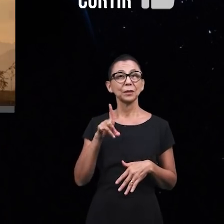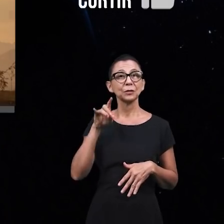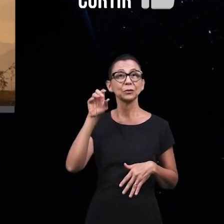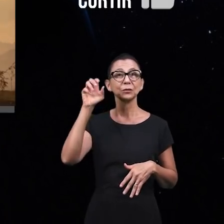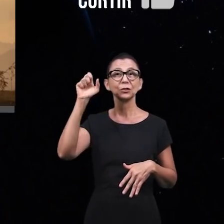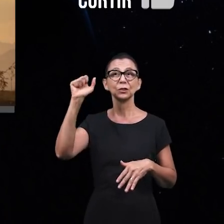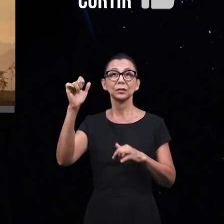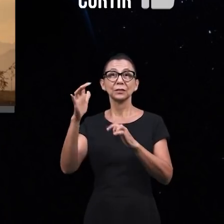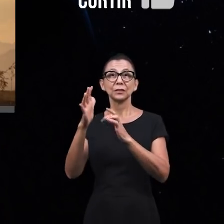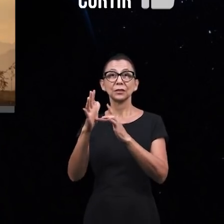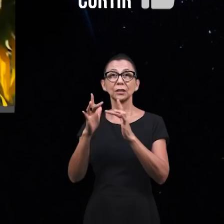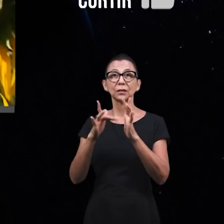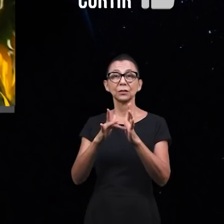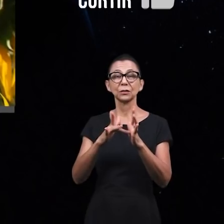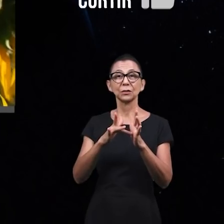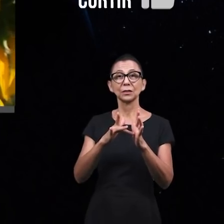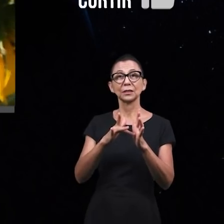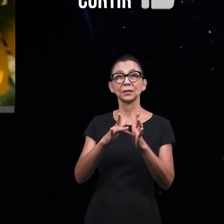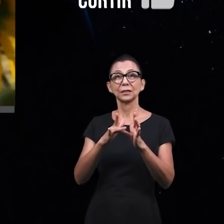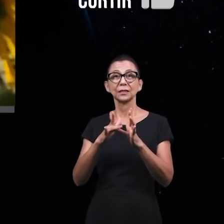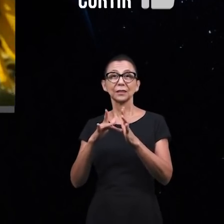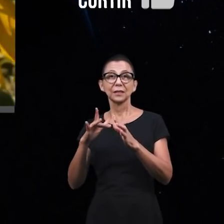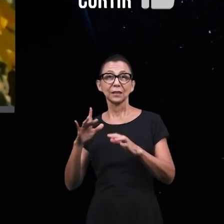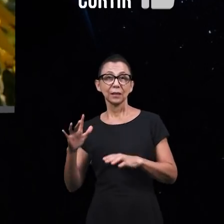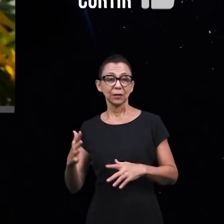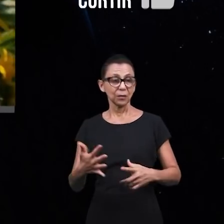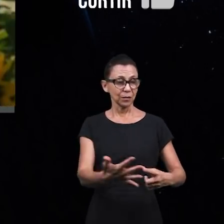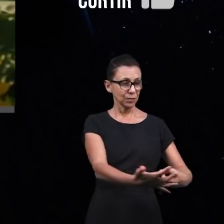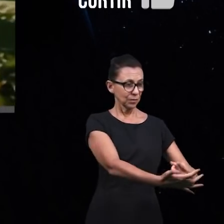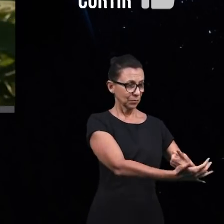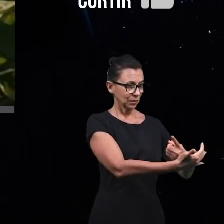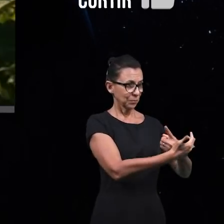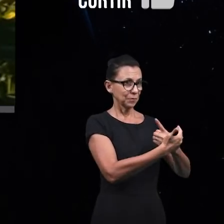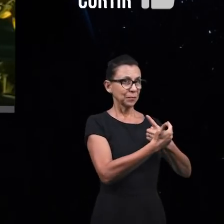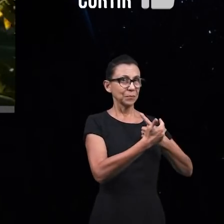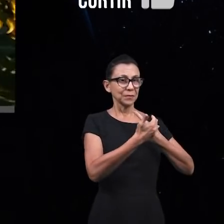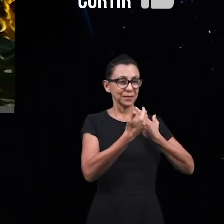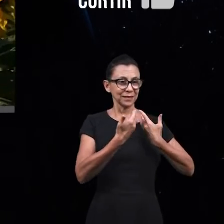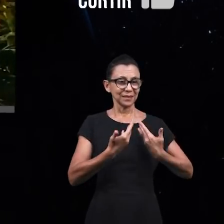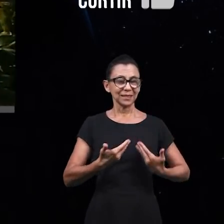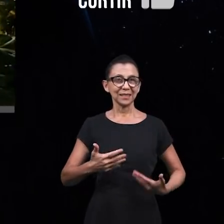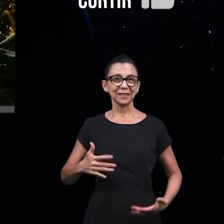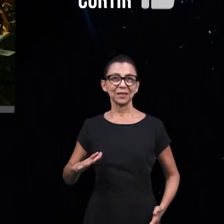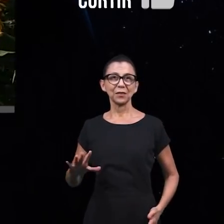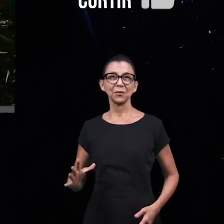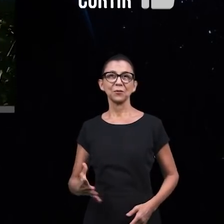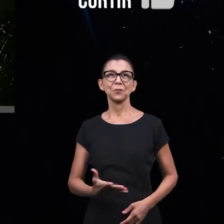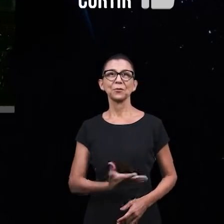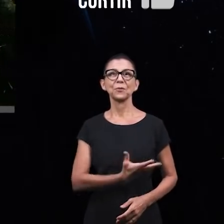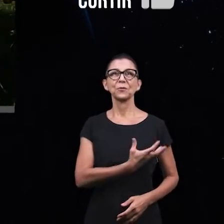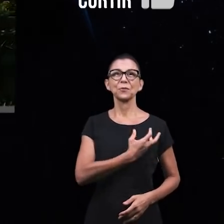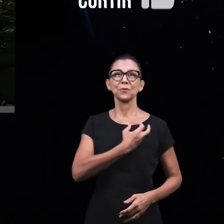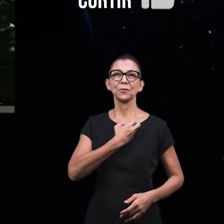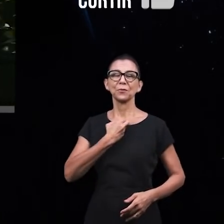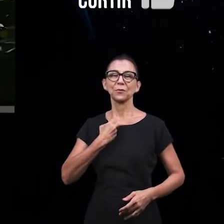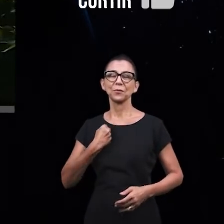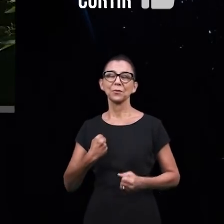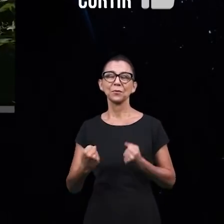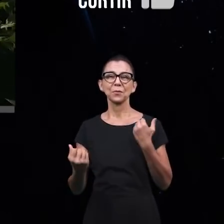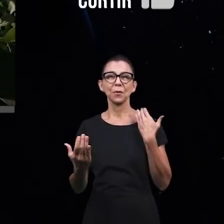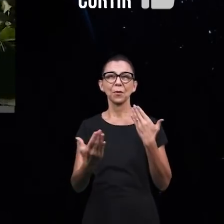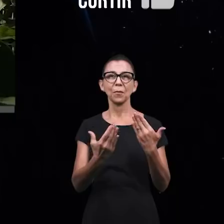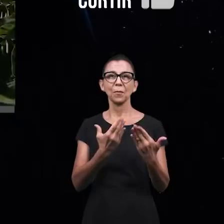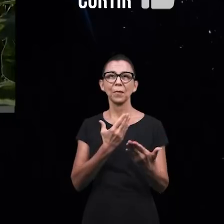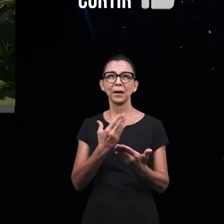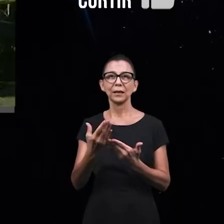Salvador me achou. Tal como a flor que no jardim